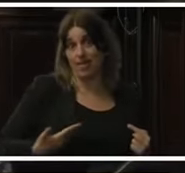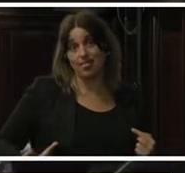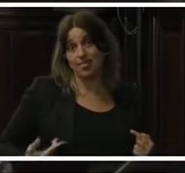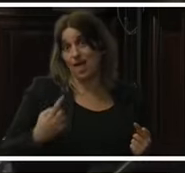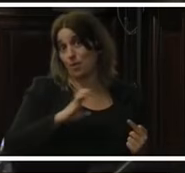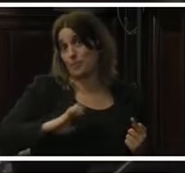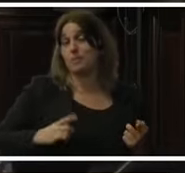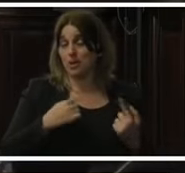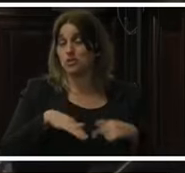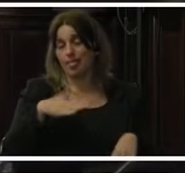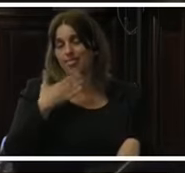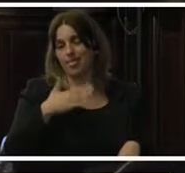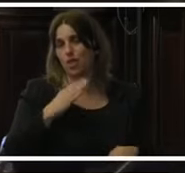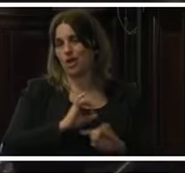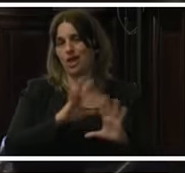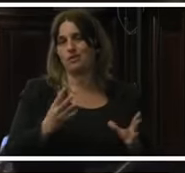flight